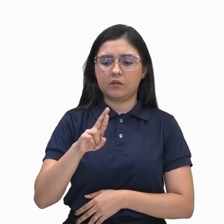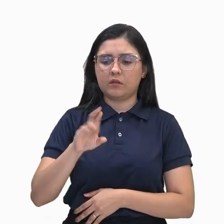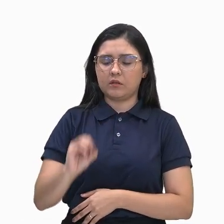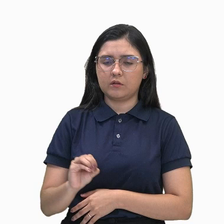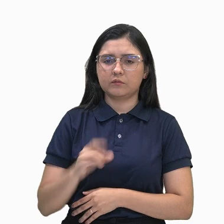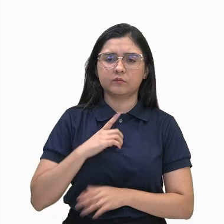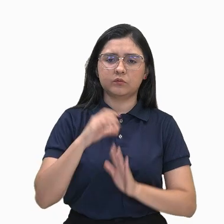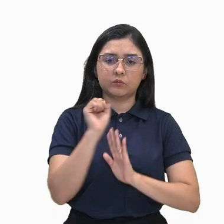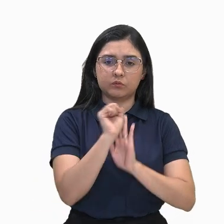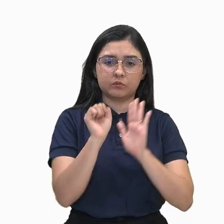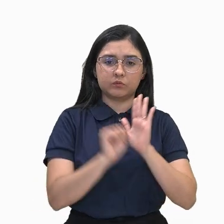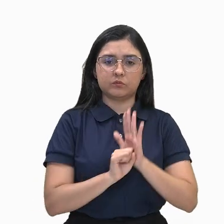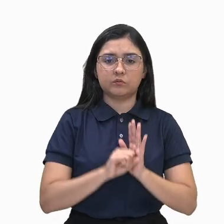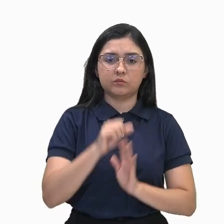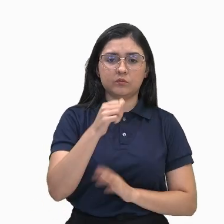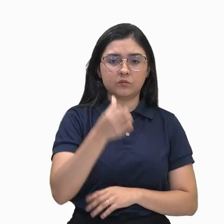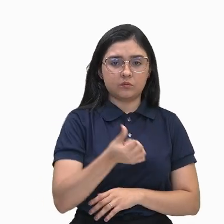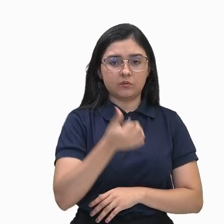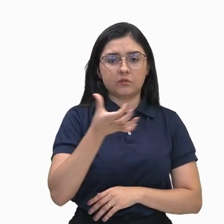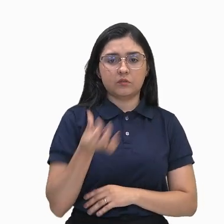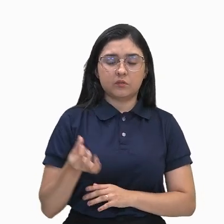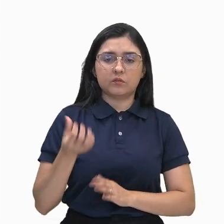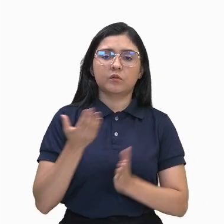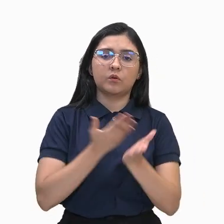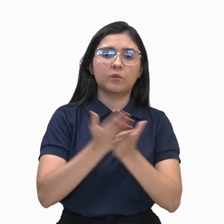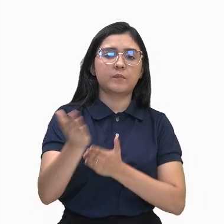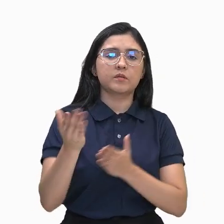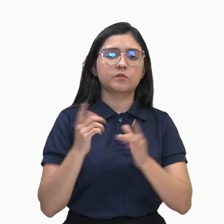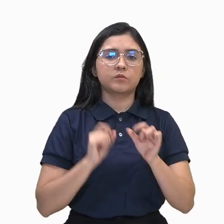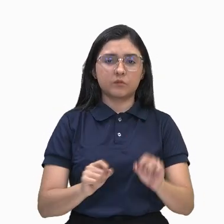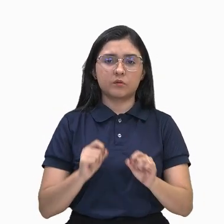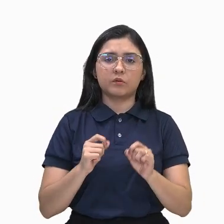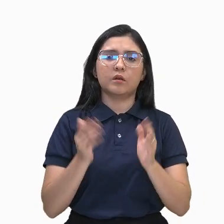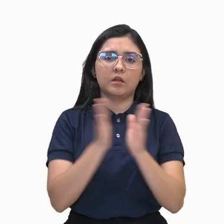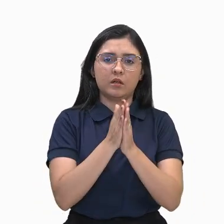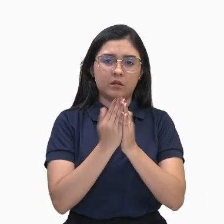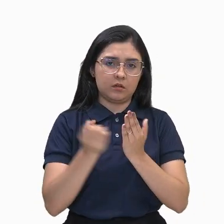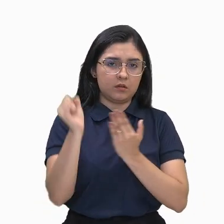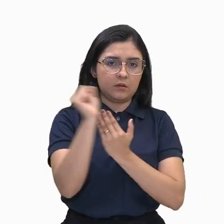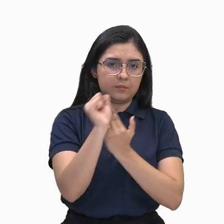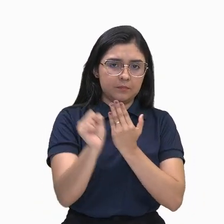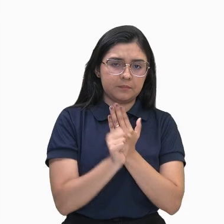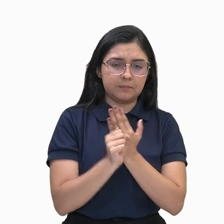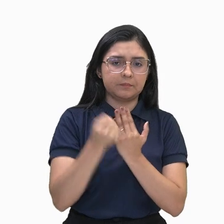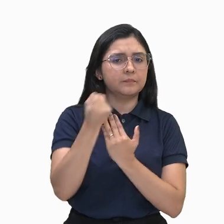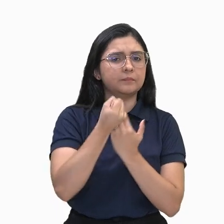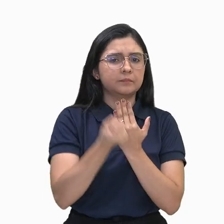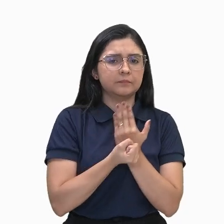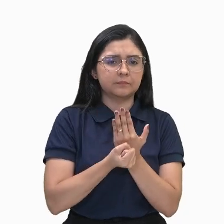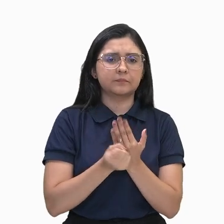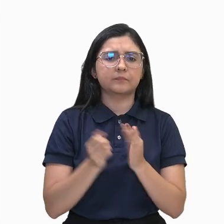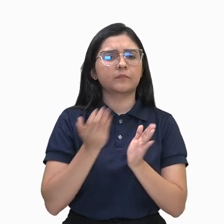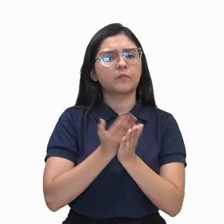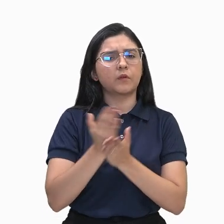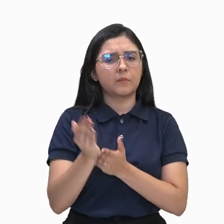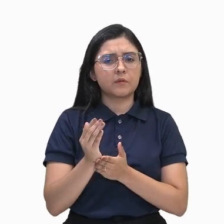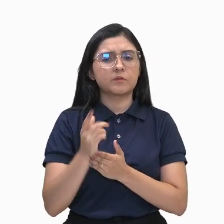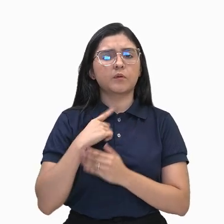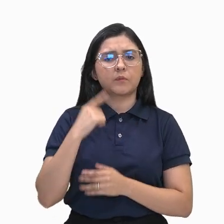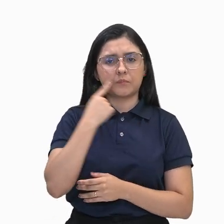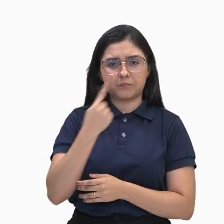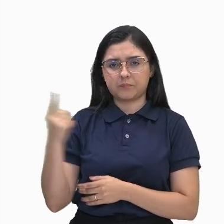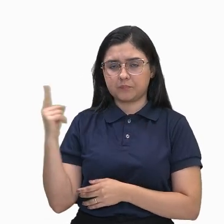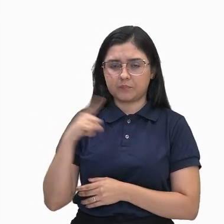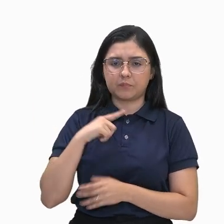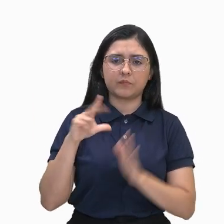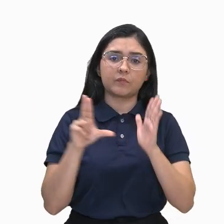no século XVI começou a chamada Reforma Luterana. A Reforma Protestante foi iniciada por Martinho Lutero, que viveu